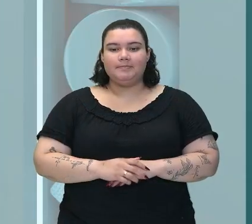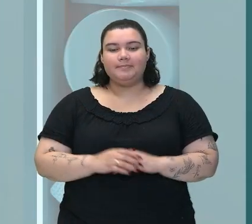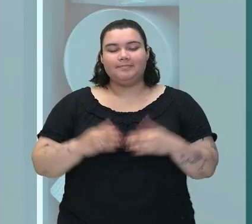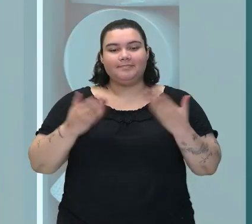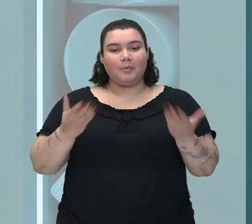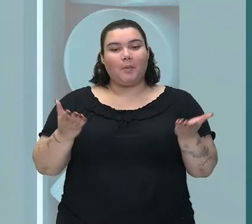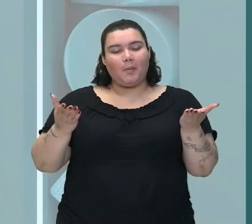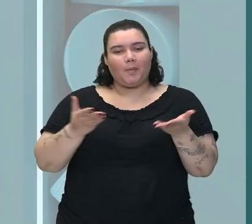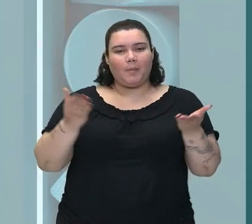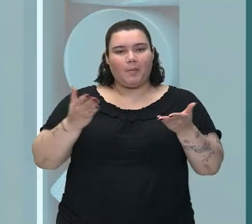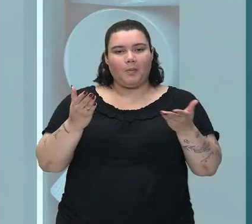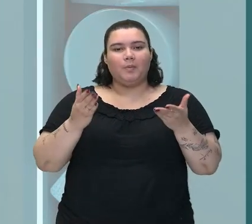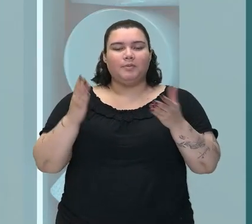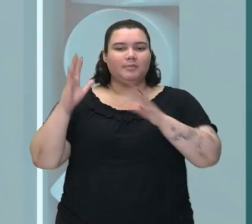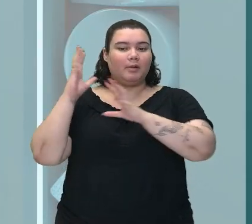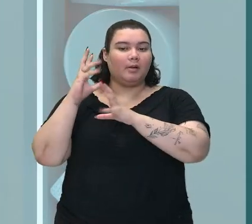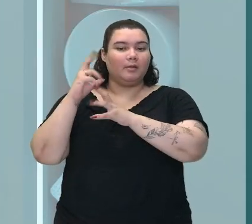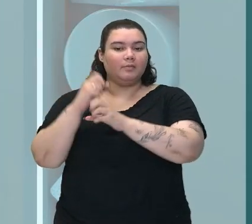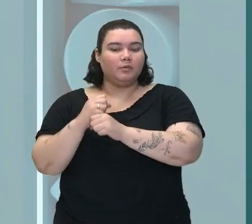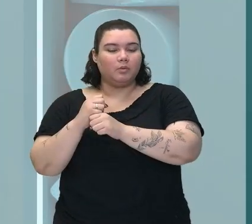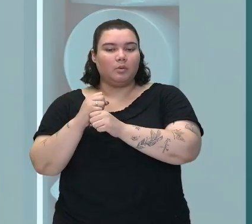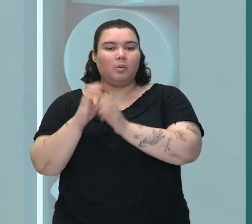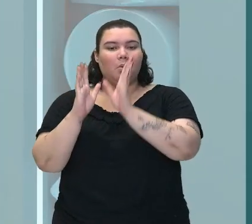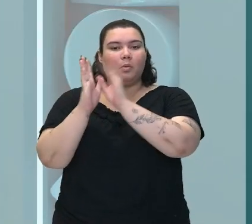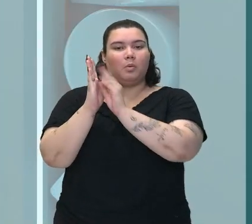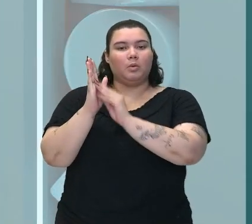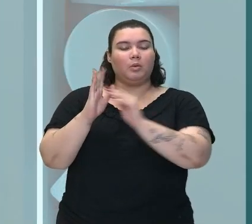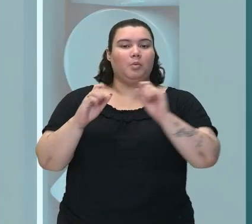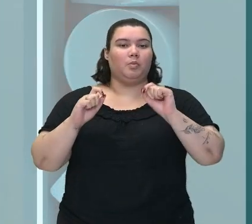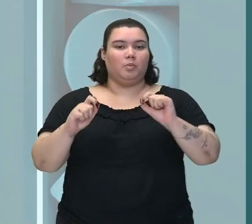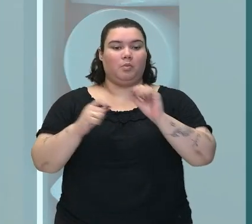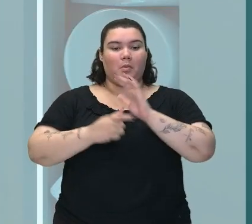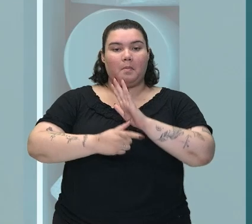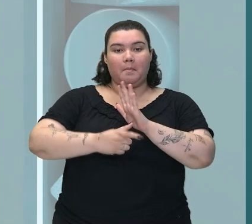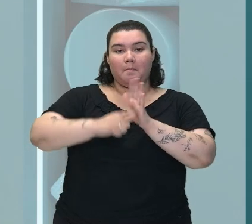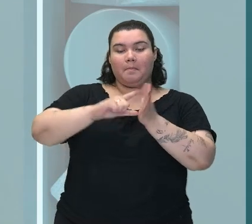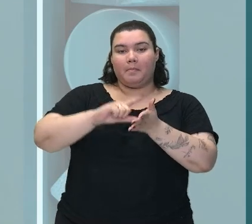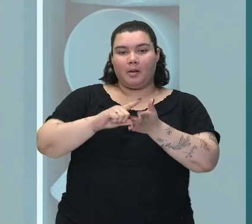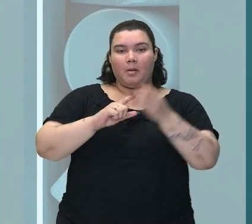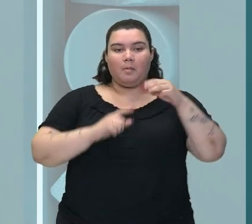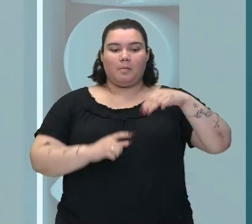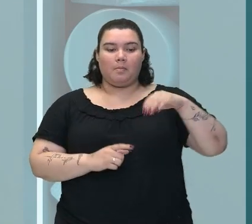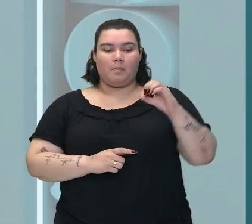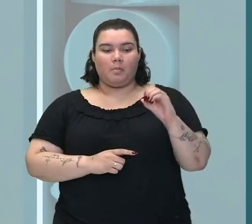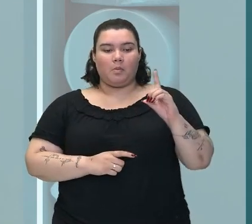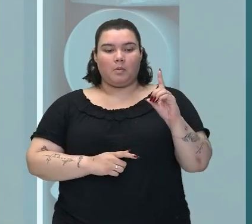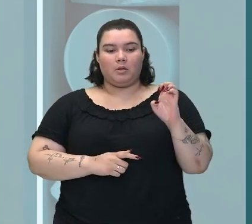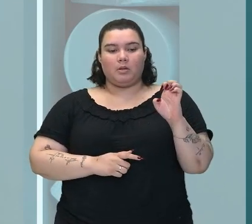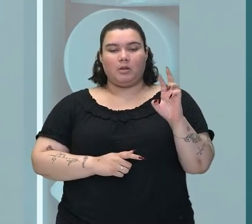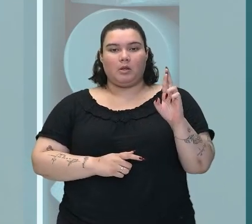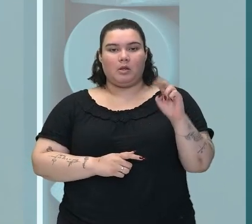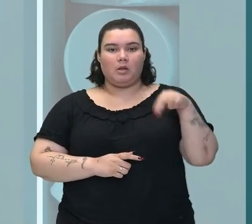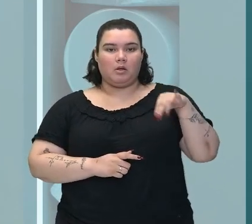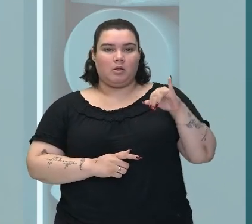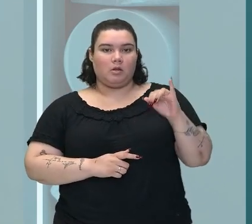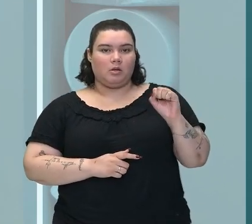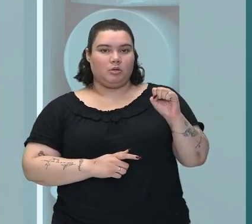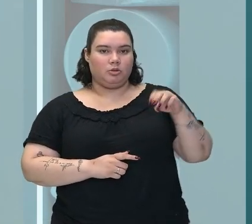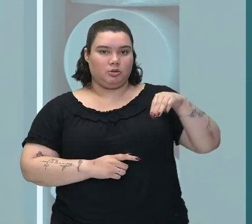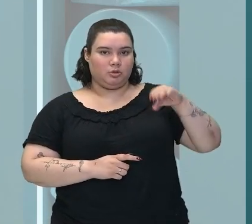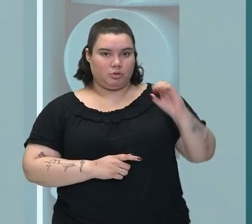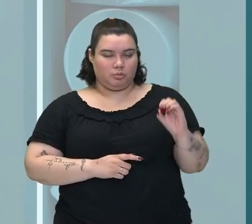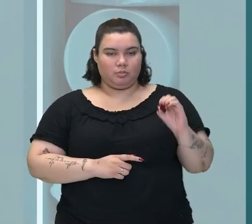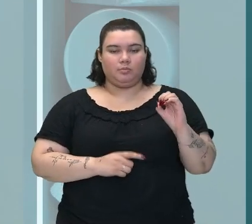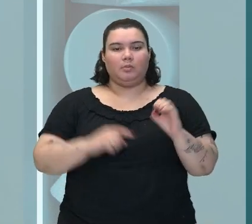Nossa revisão tem como conteúdo o pré-modernismo brasileiro, um período em que nós vamos ter o início